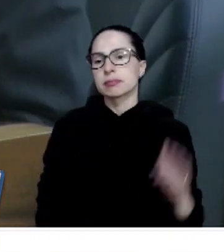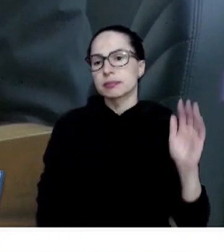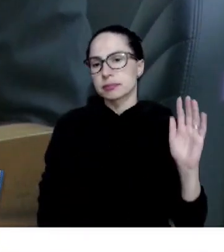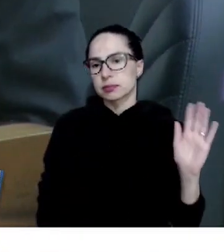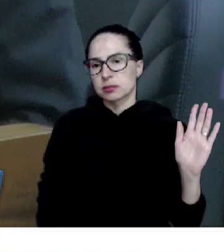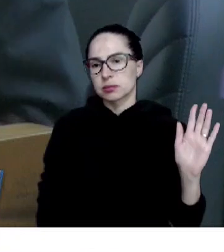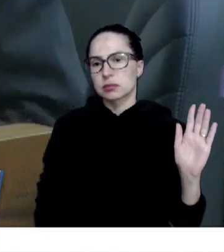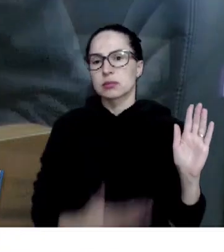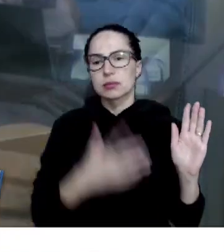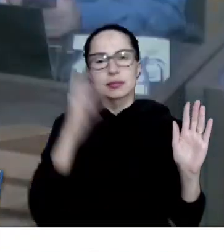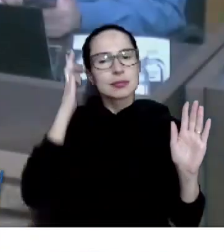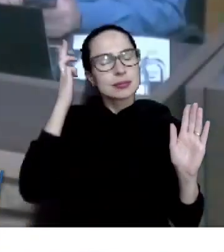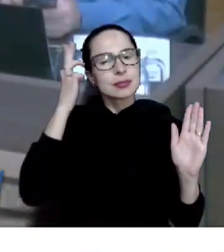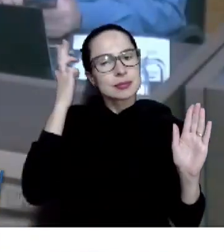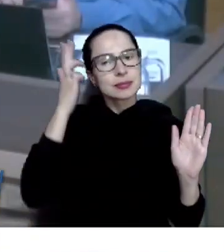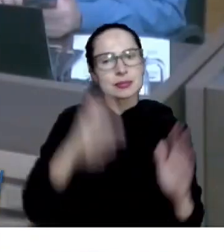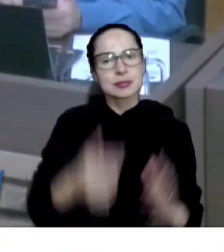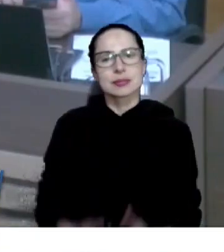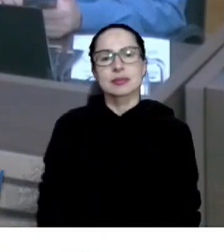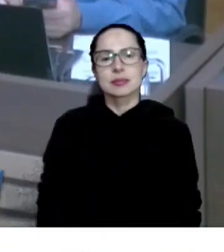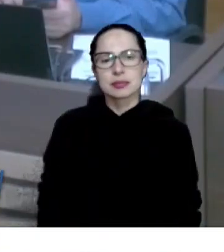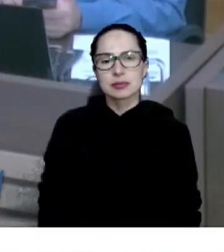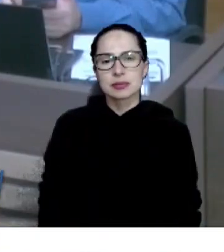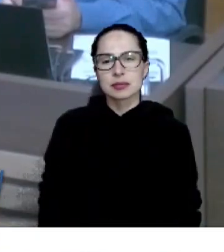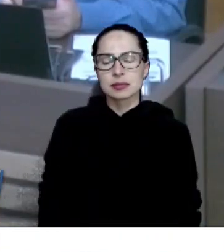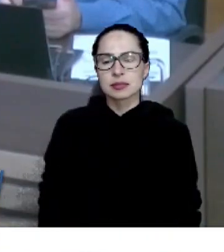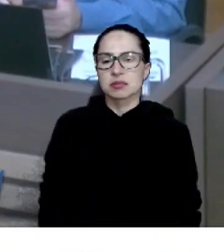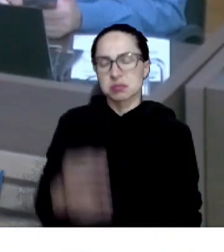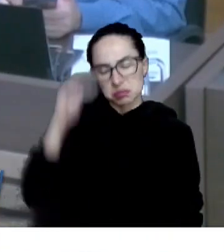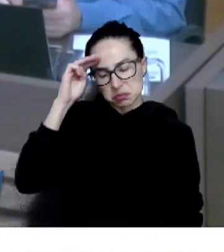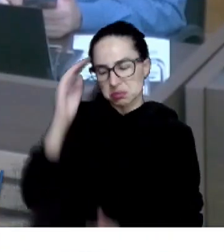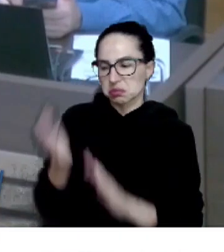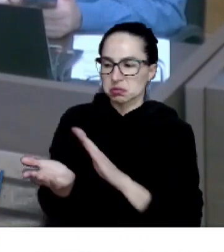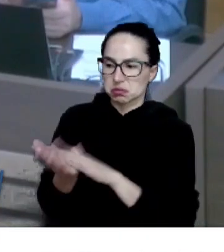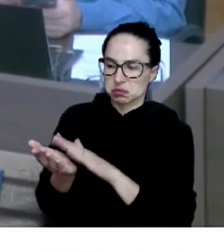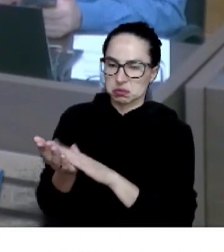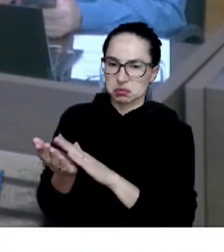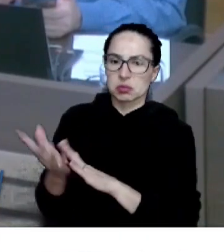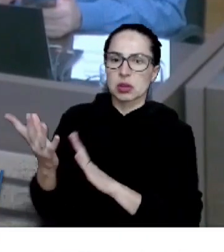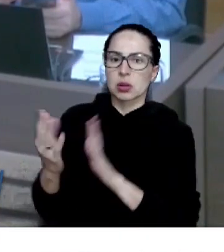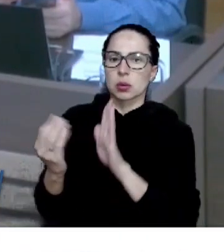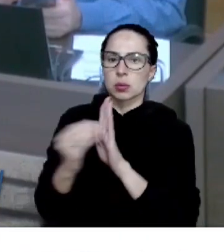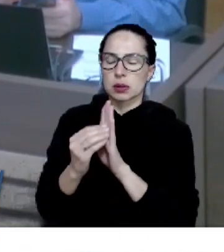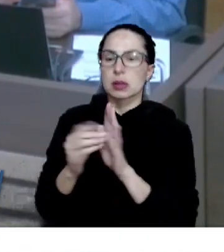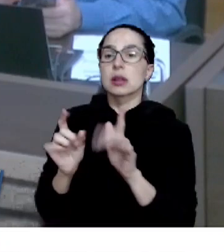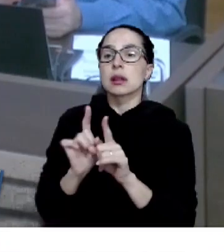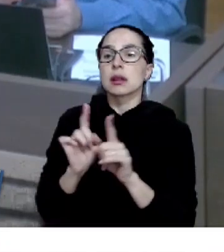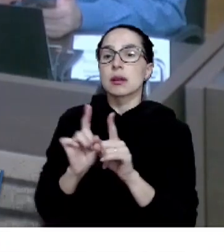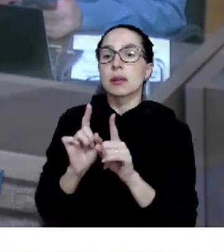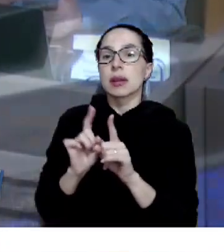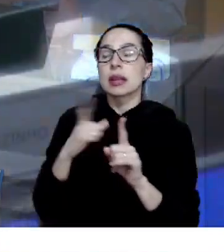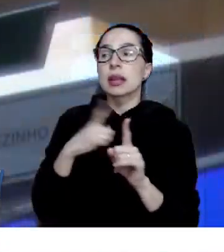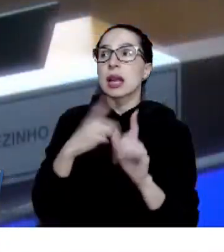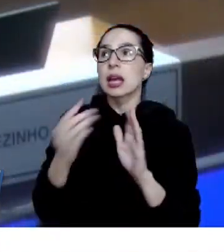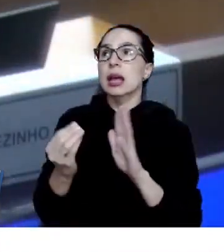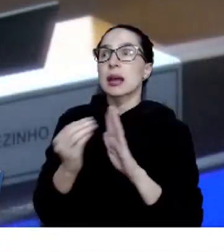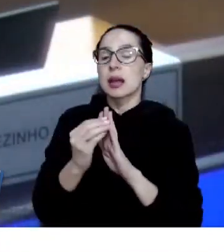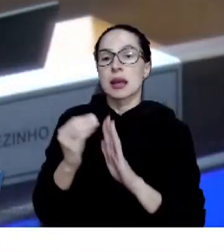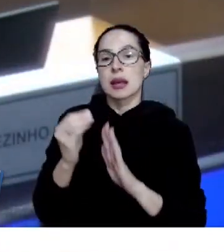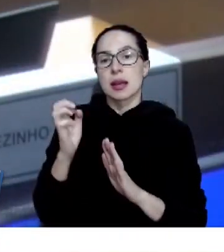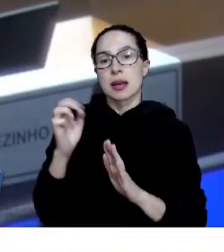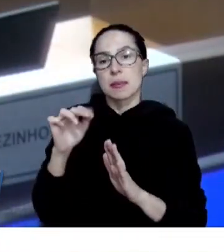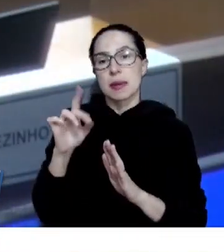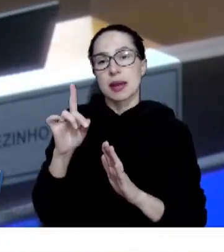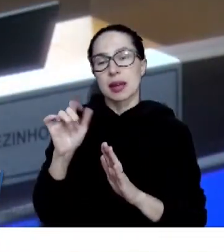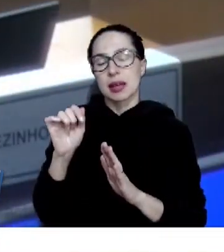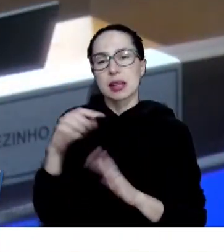palavra, Zezinho Cabeleireiro. Tito, parabéns aí pelo requerimento. Inclusive, tem uma emenda do